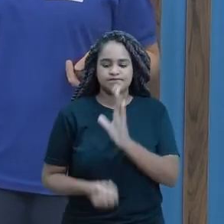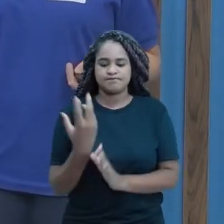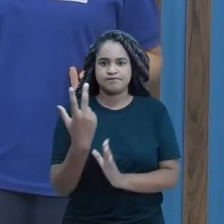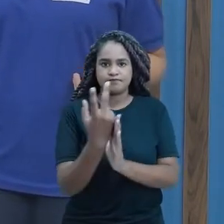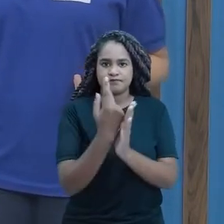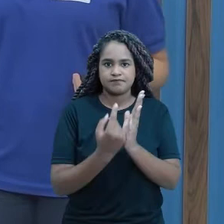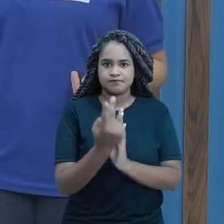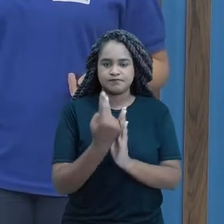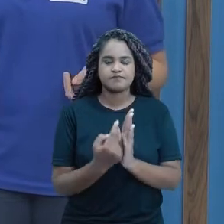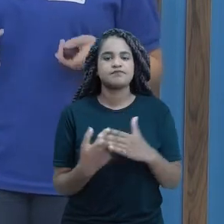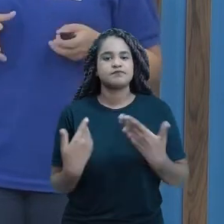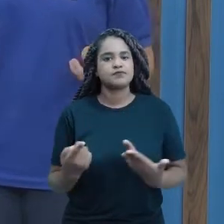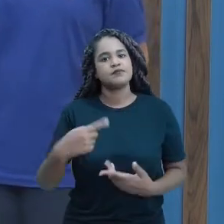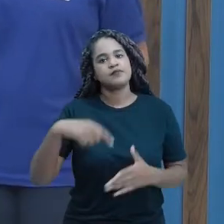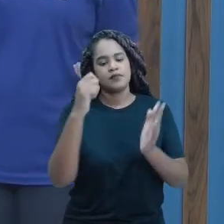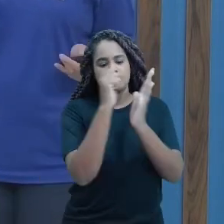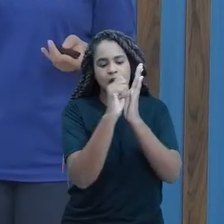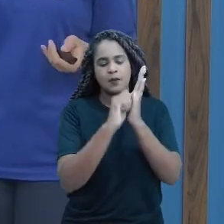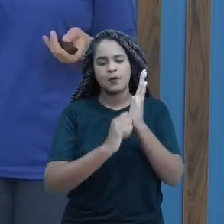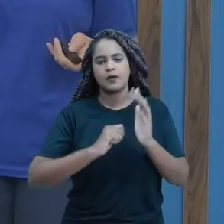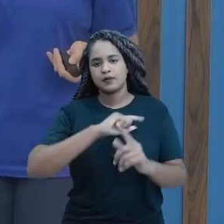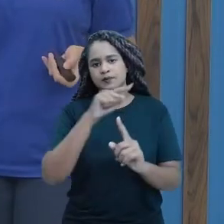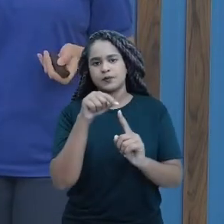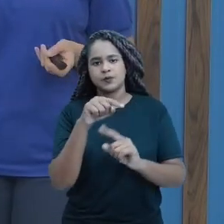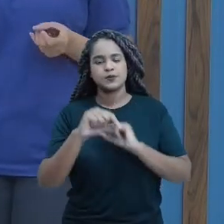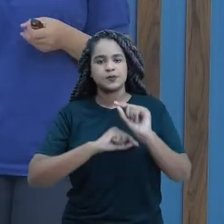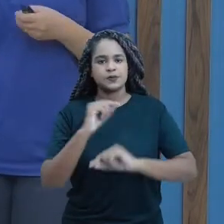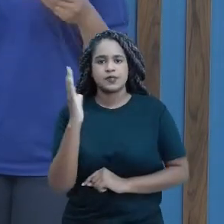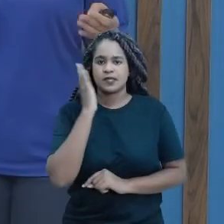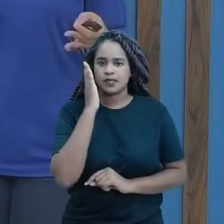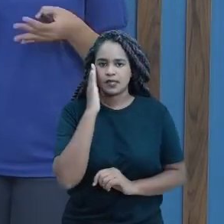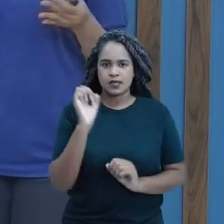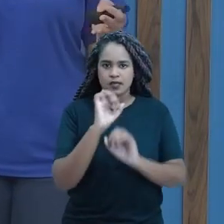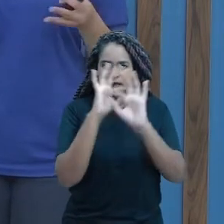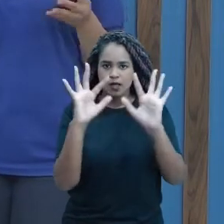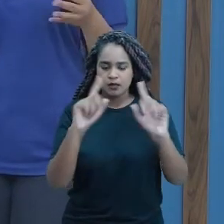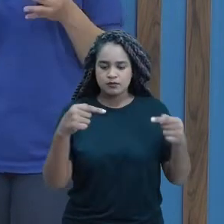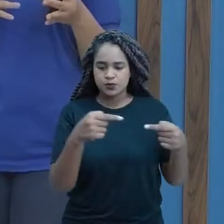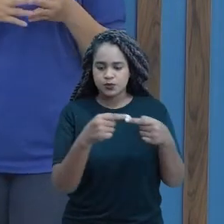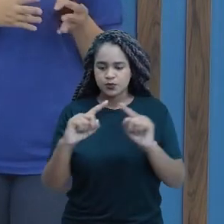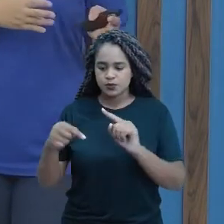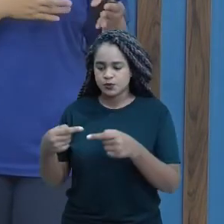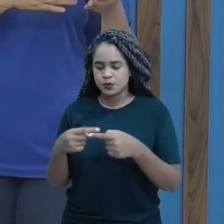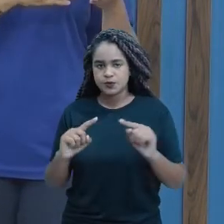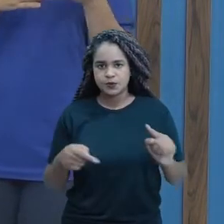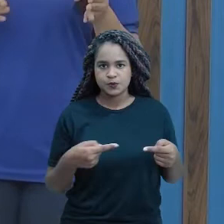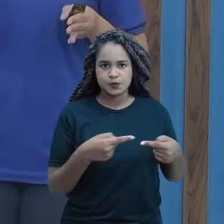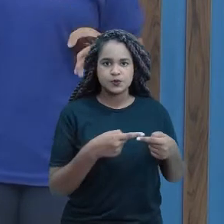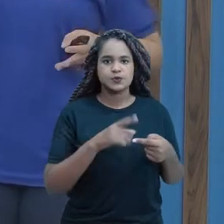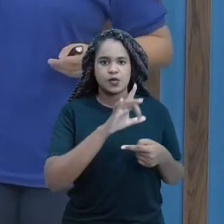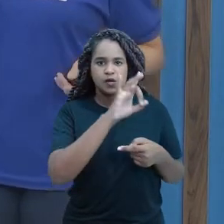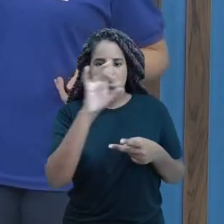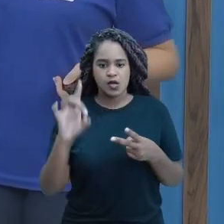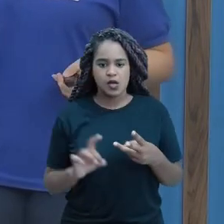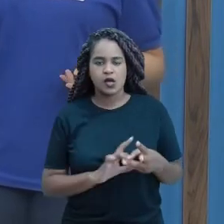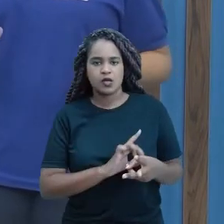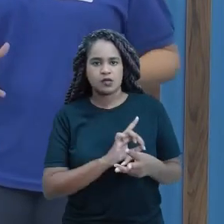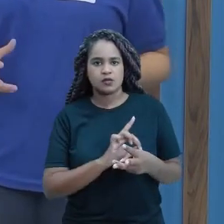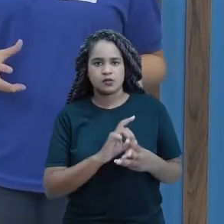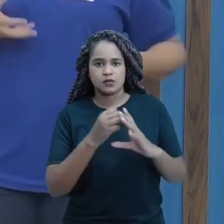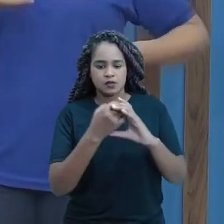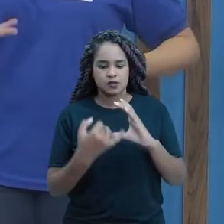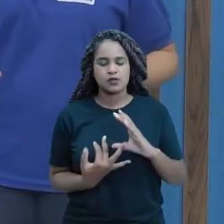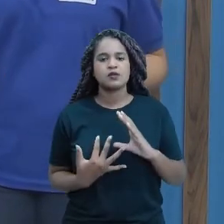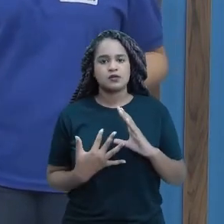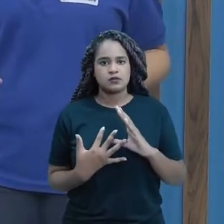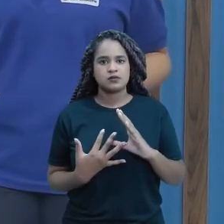vai fazendo a anotação de vocês para que vocês consigam entender essas relações que estão juntas, né, umas com as outras, né? Acaba